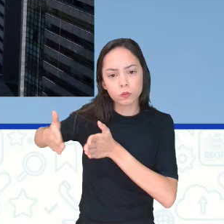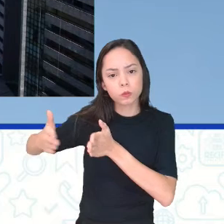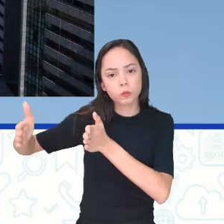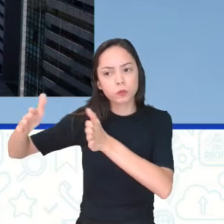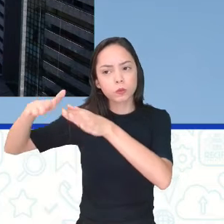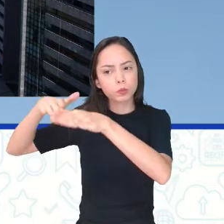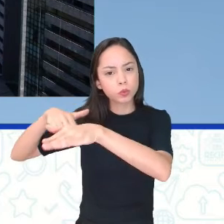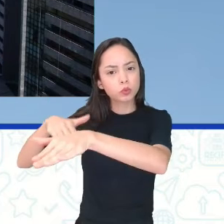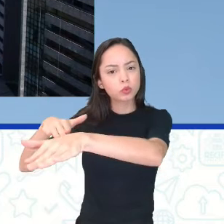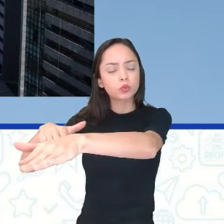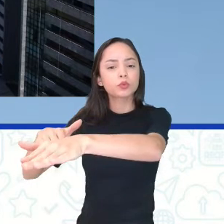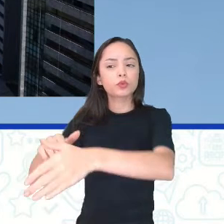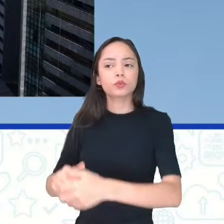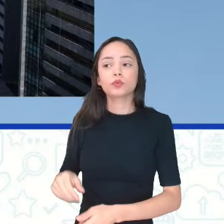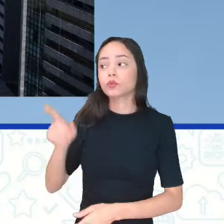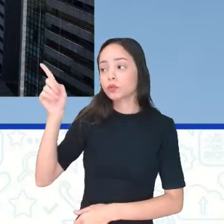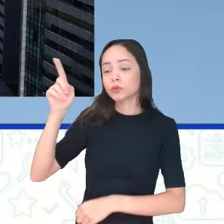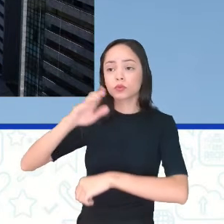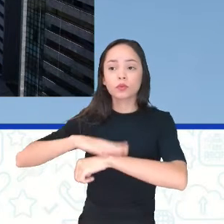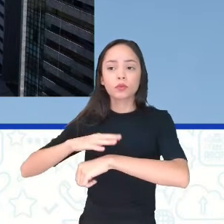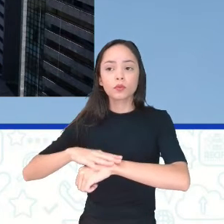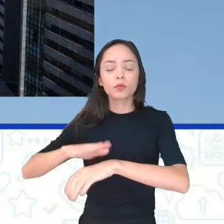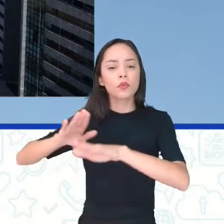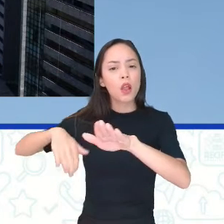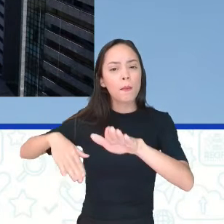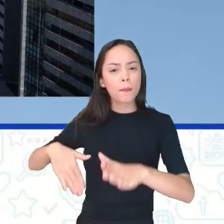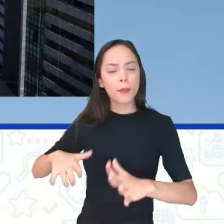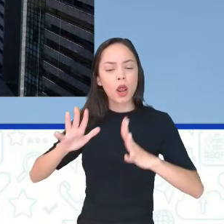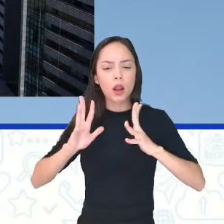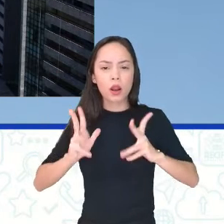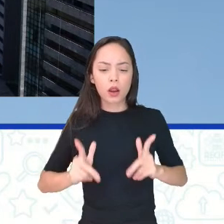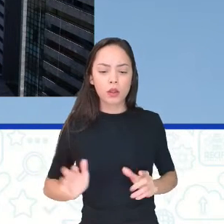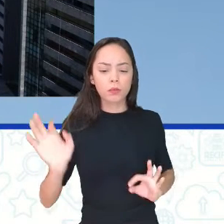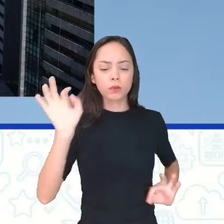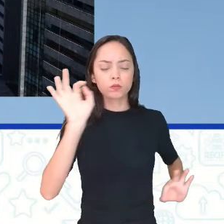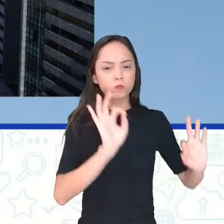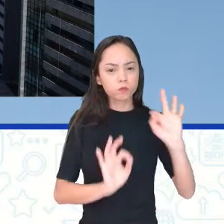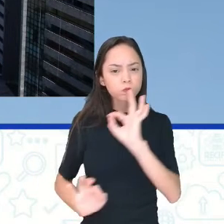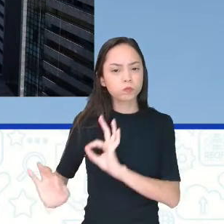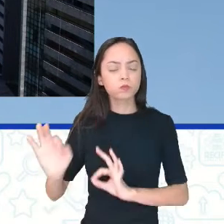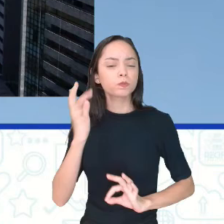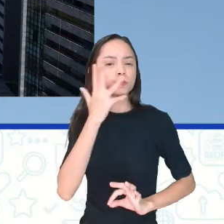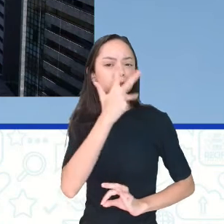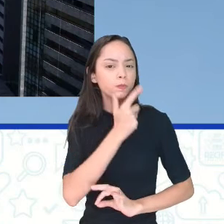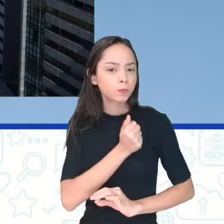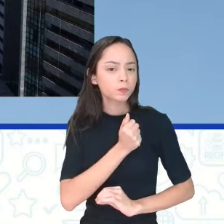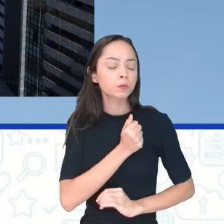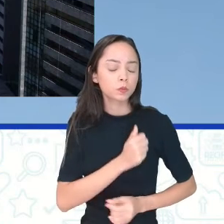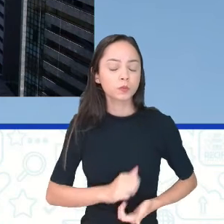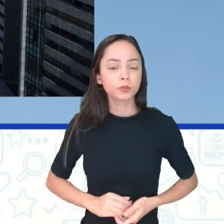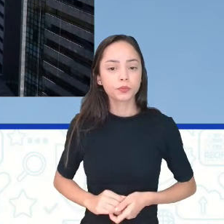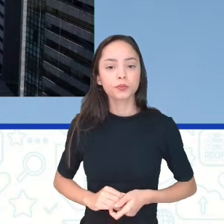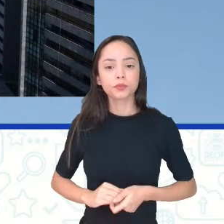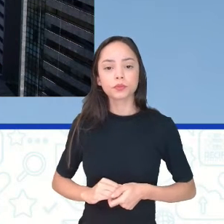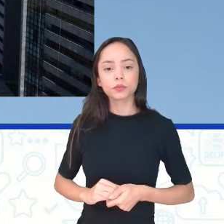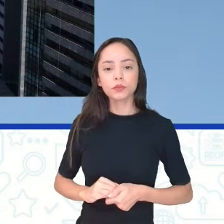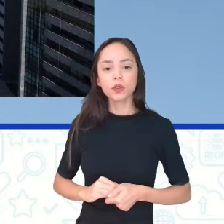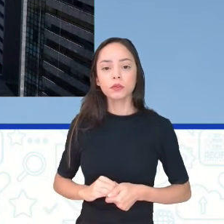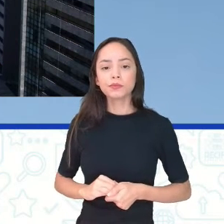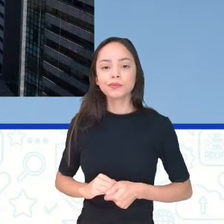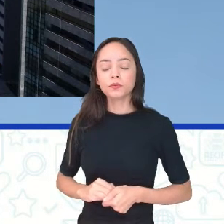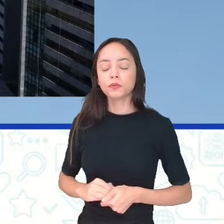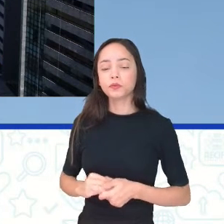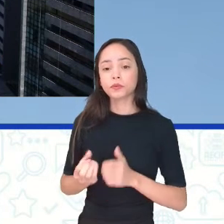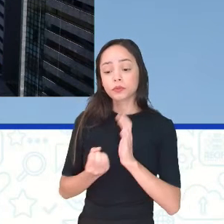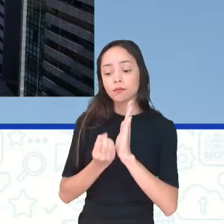que nesse momento aqui a praia estava bem limpa, bem organizada e né? Quem promove esse